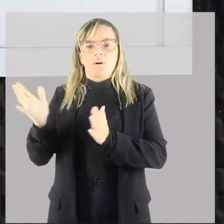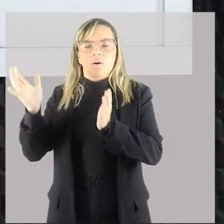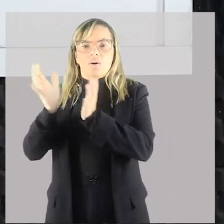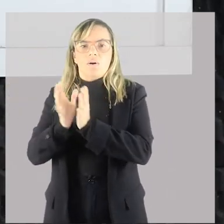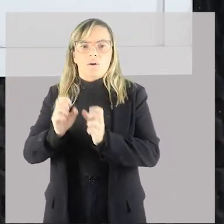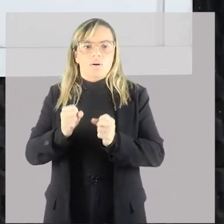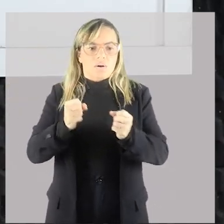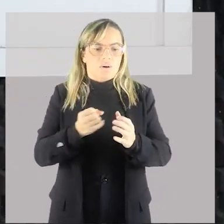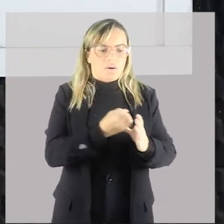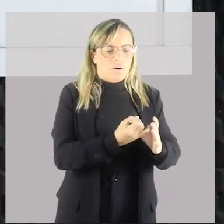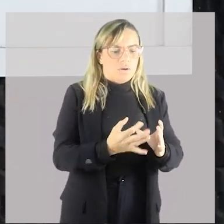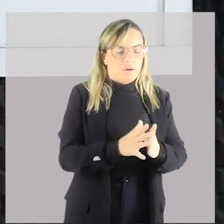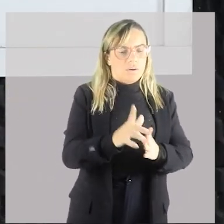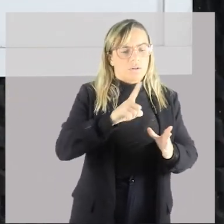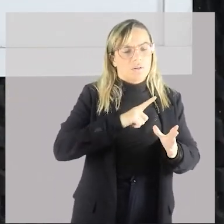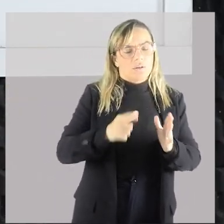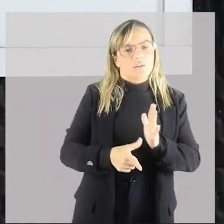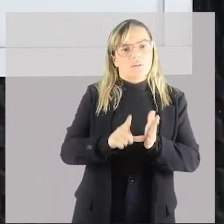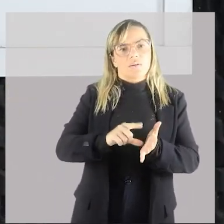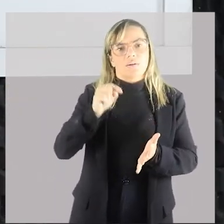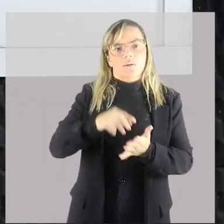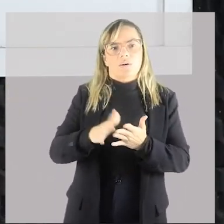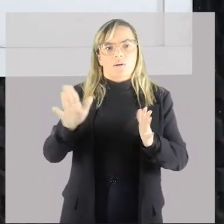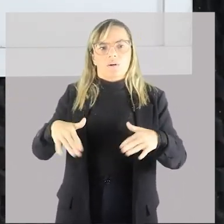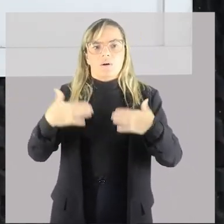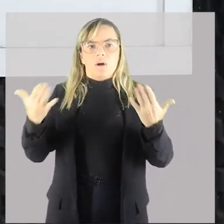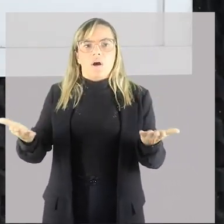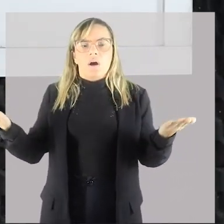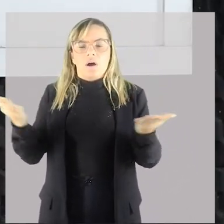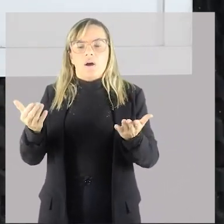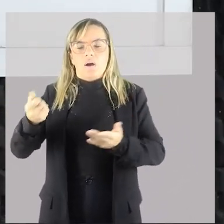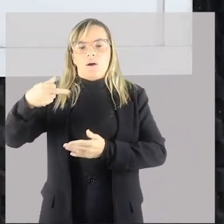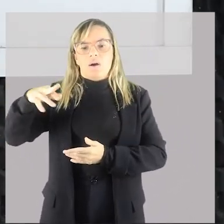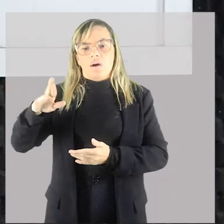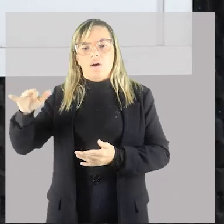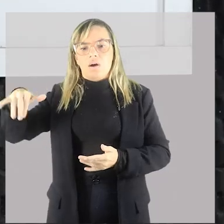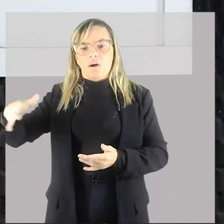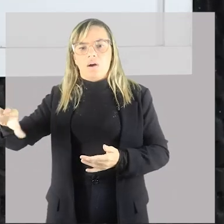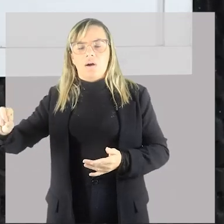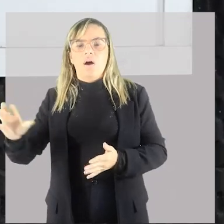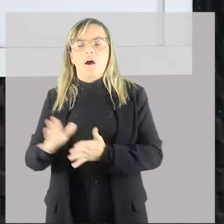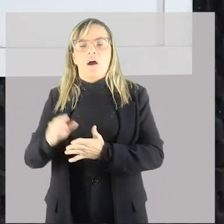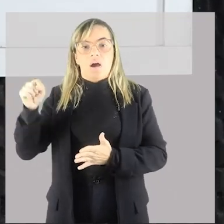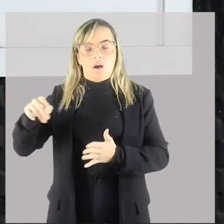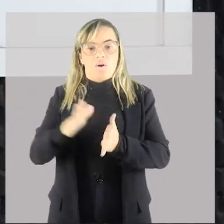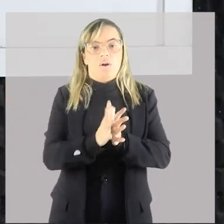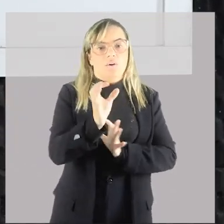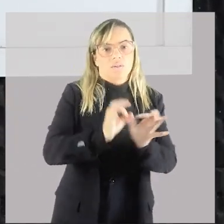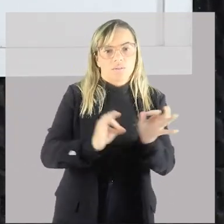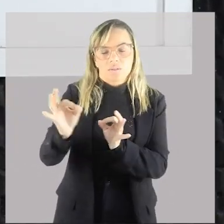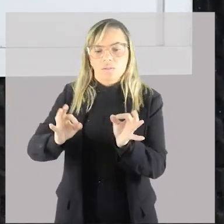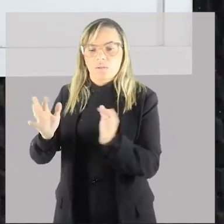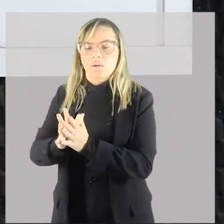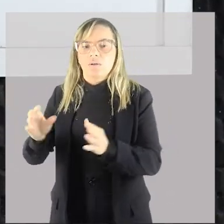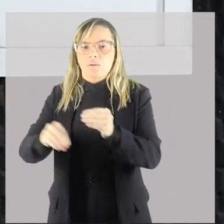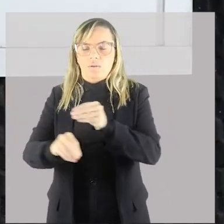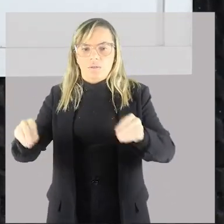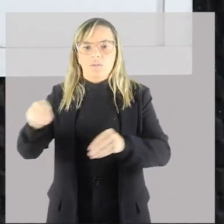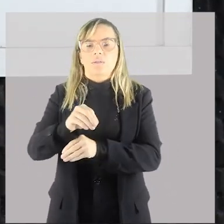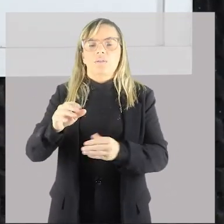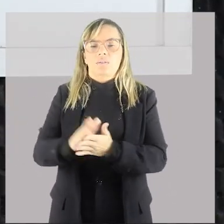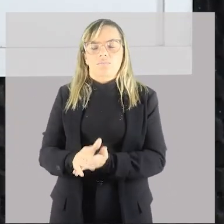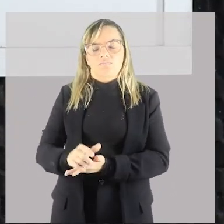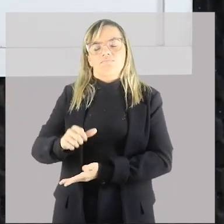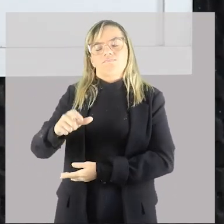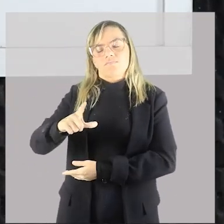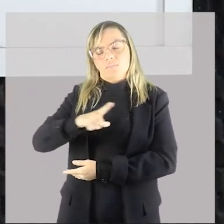grupo possui. Nesse caso do arranjo, é quando a ordem dos elementos, ele